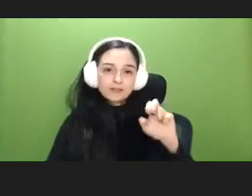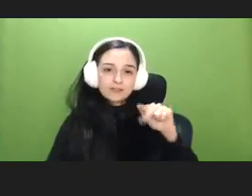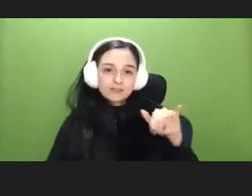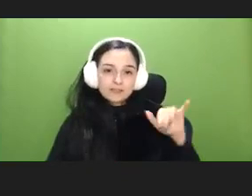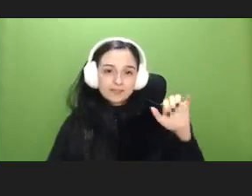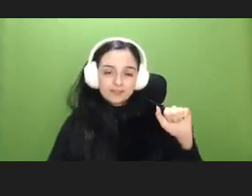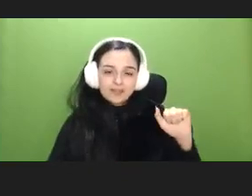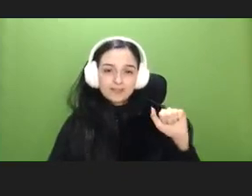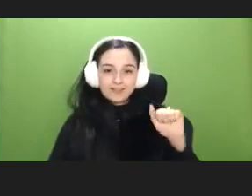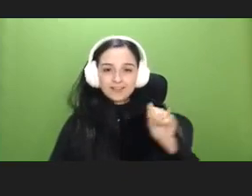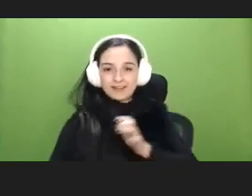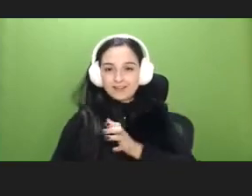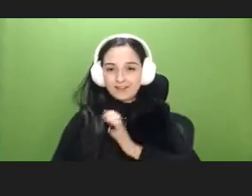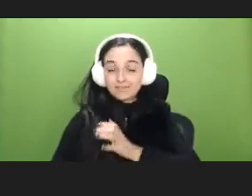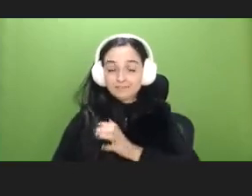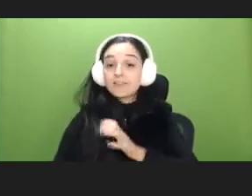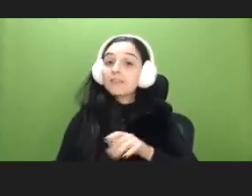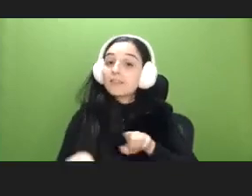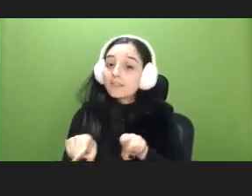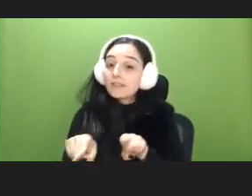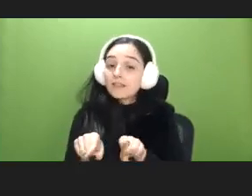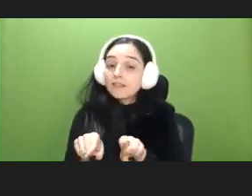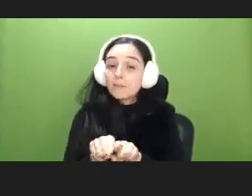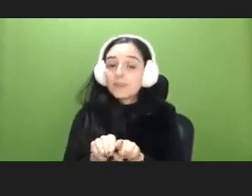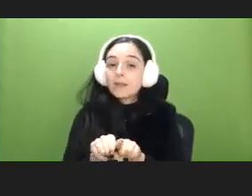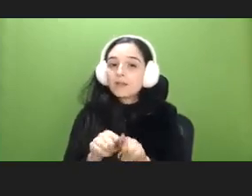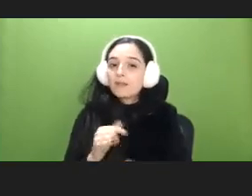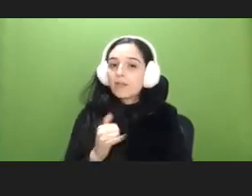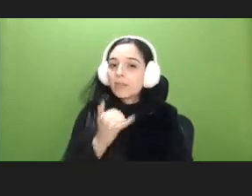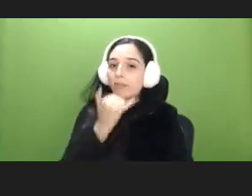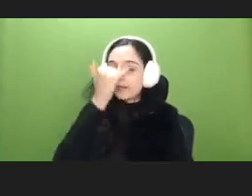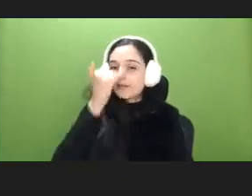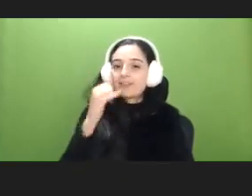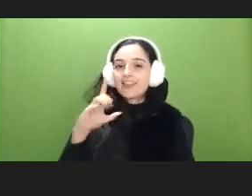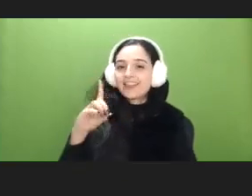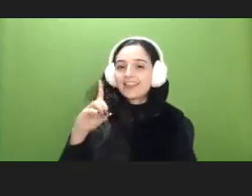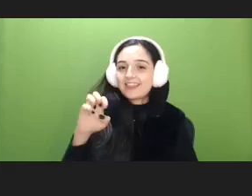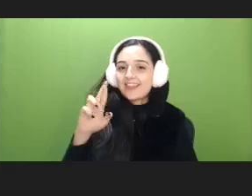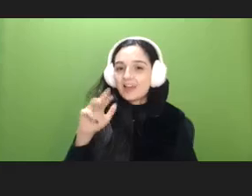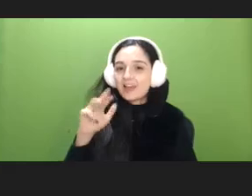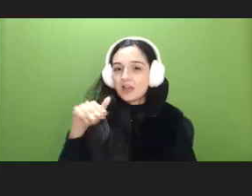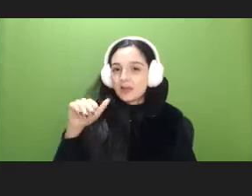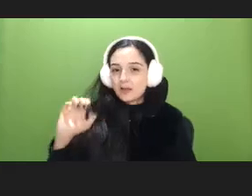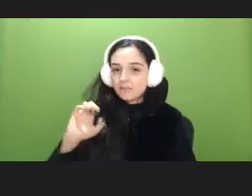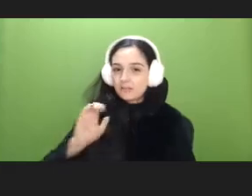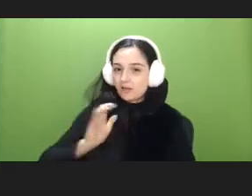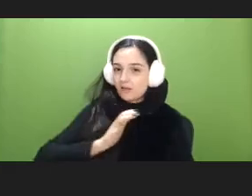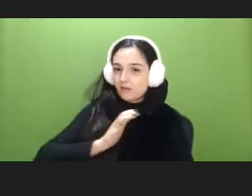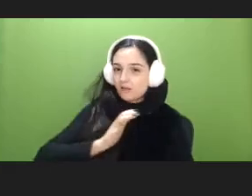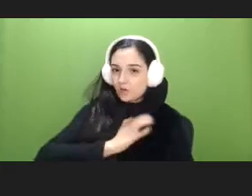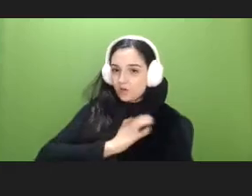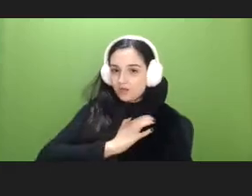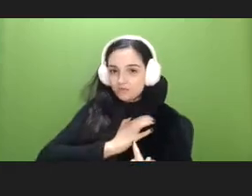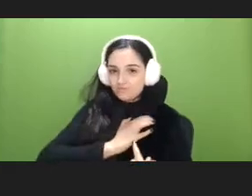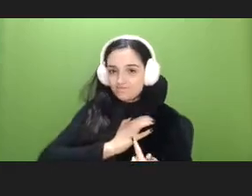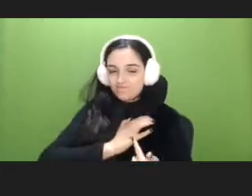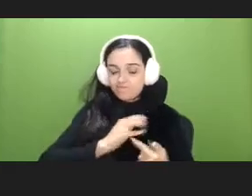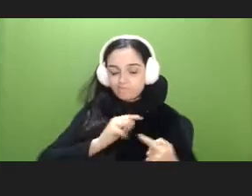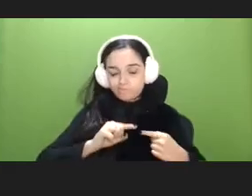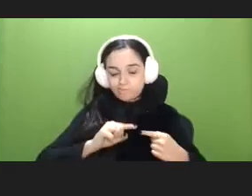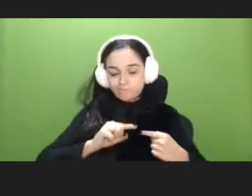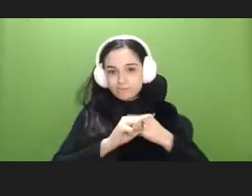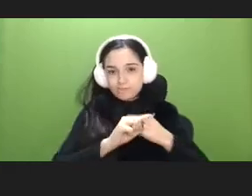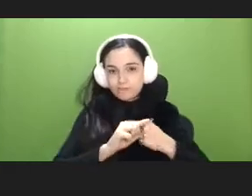um acidente vascular cerebral, um derrame, né? Então, as medidas de prevenção